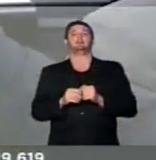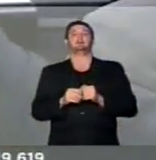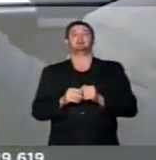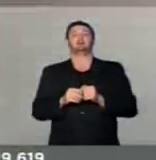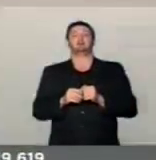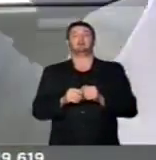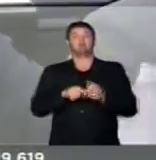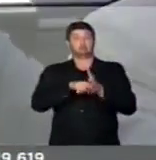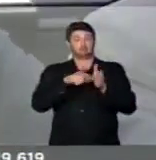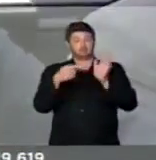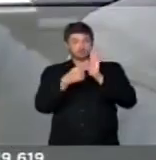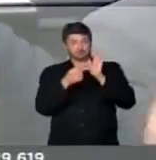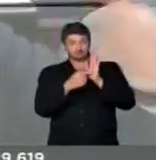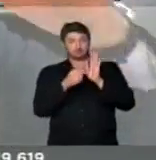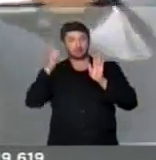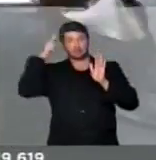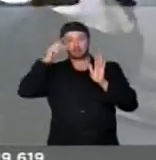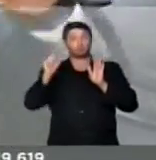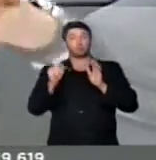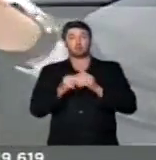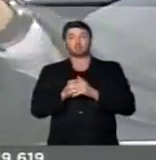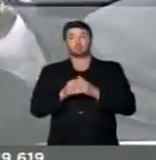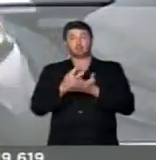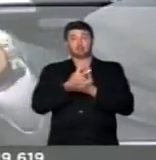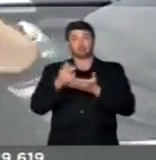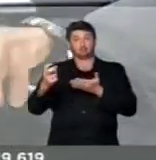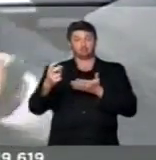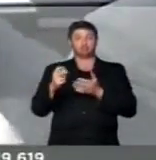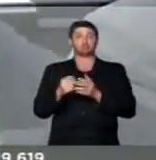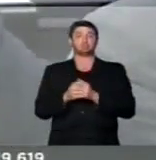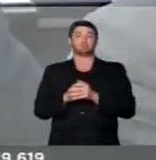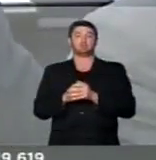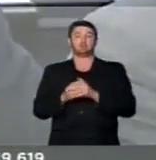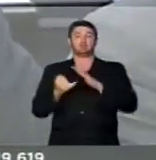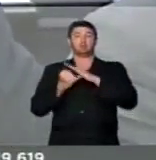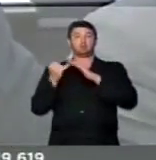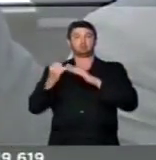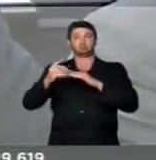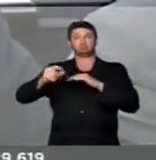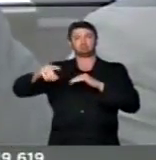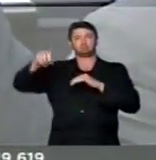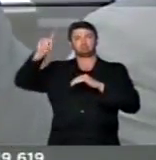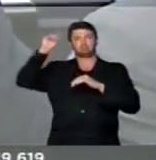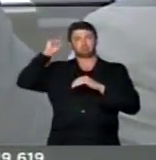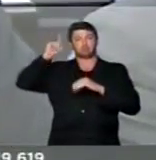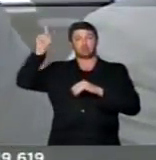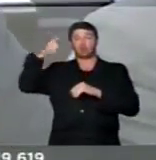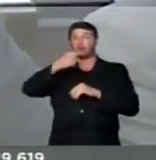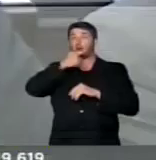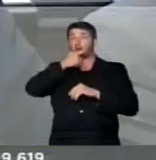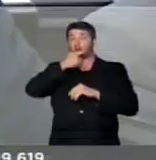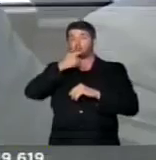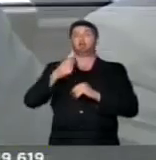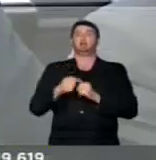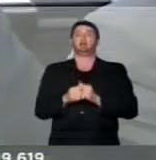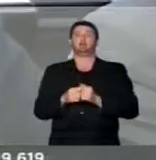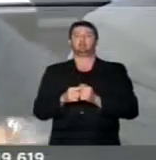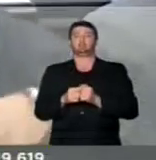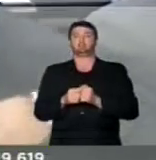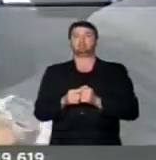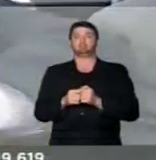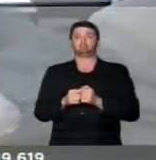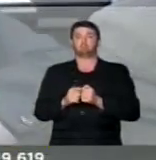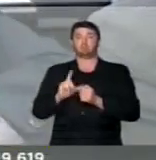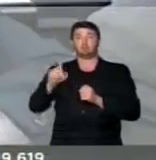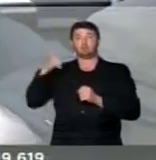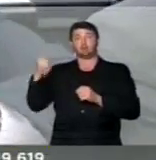nesse trabalho, ele lembra que o Instituto do Impeachment se consolida ainda lá nas Ilhas Britânicas, depois